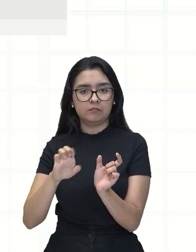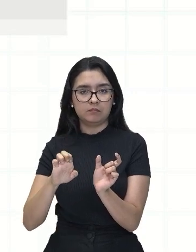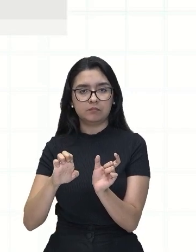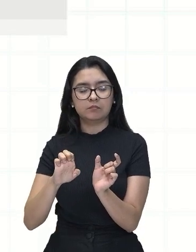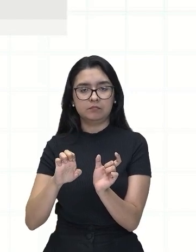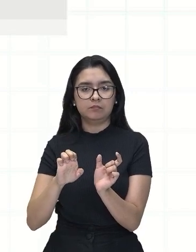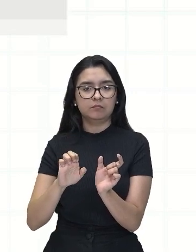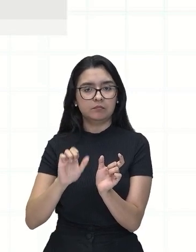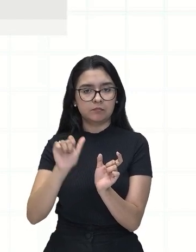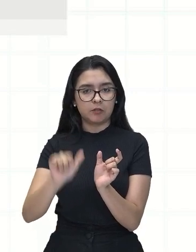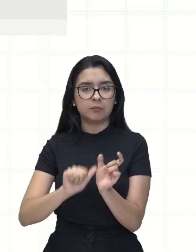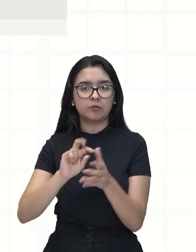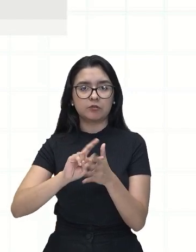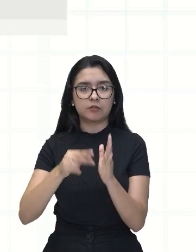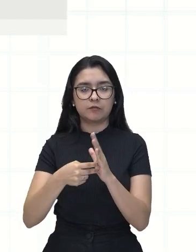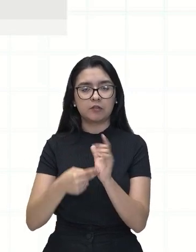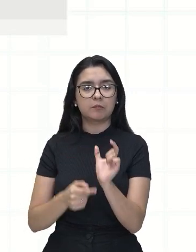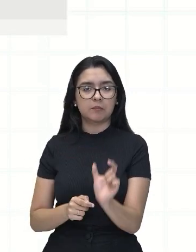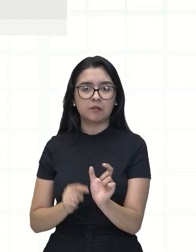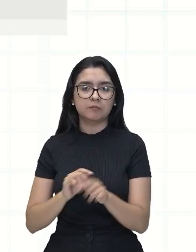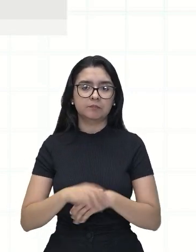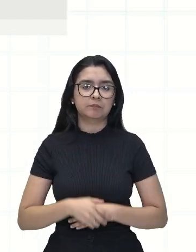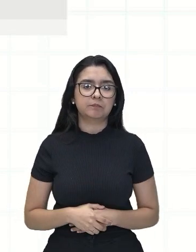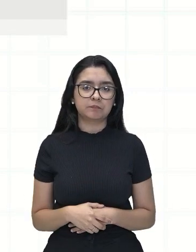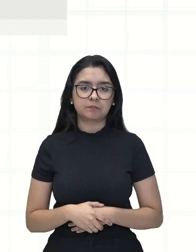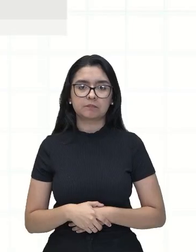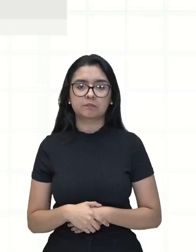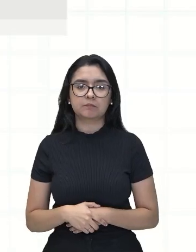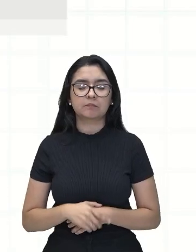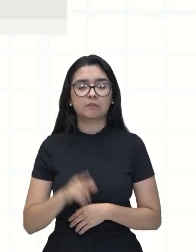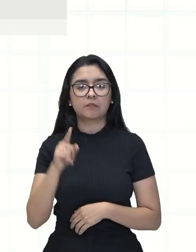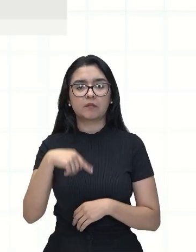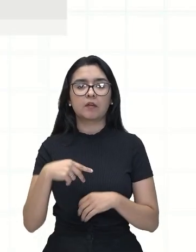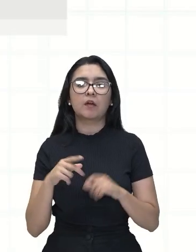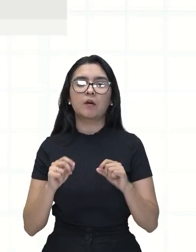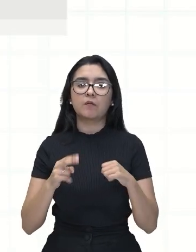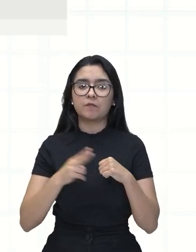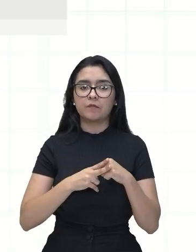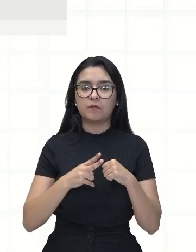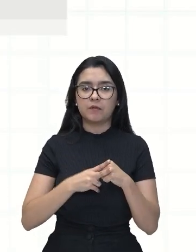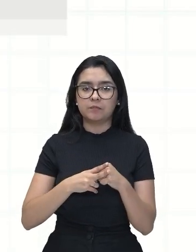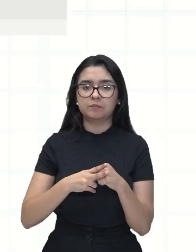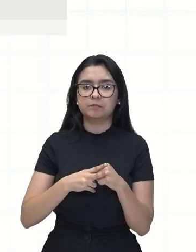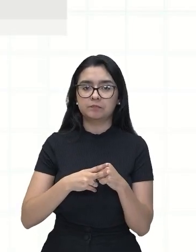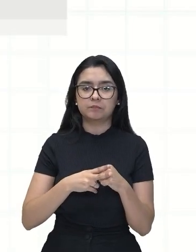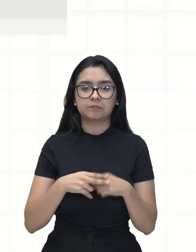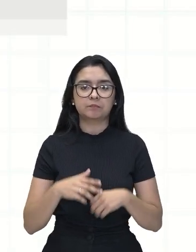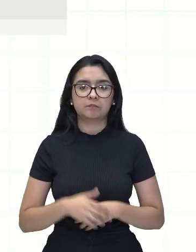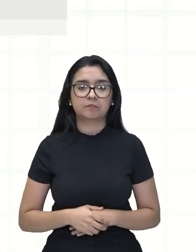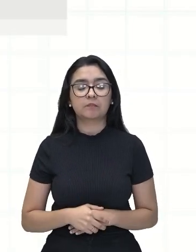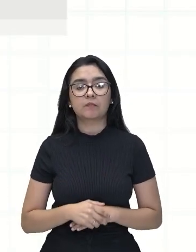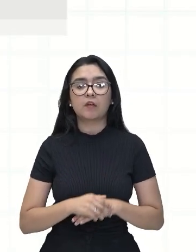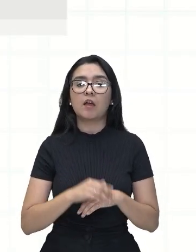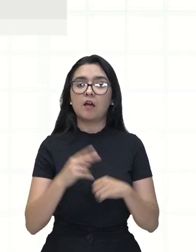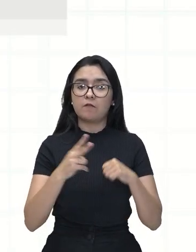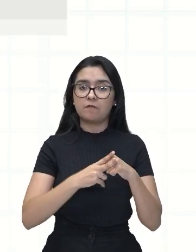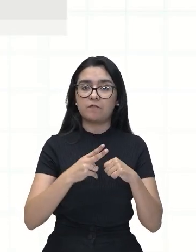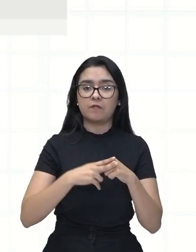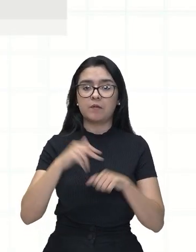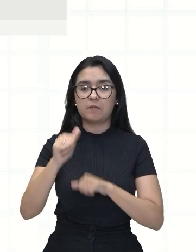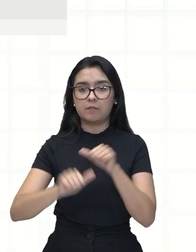able, que mudou o significado, break é um verbo, e aí não é mais um verbo agora,